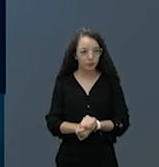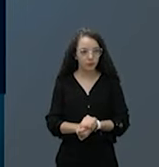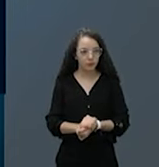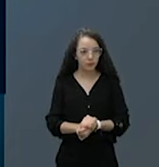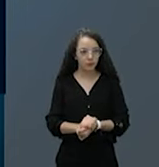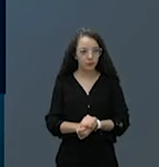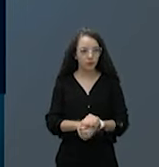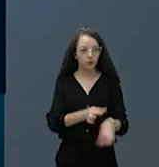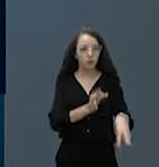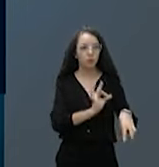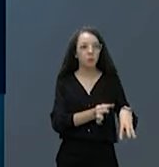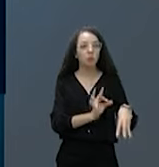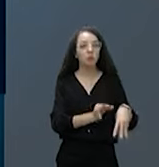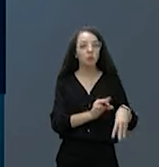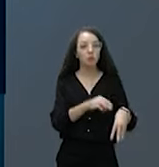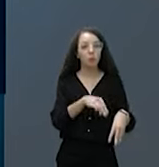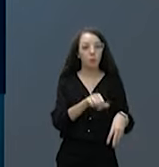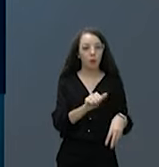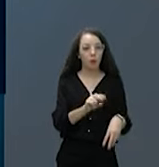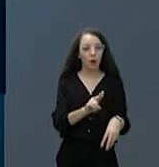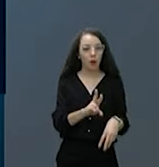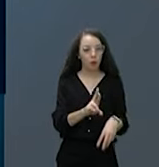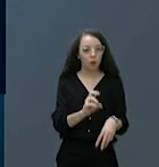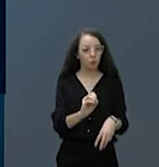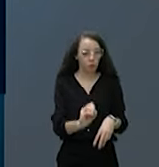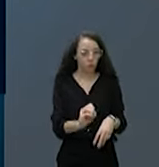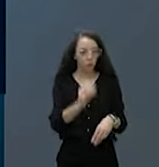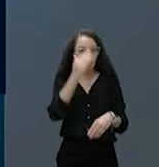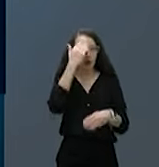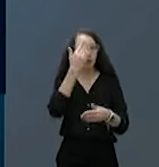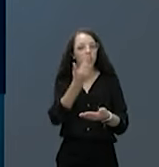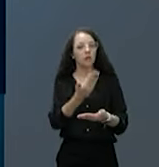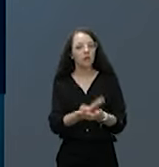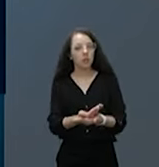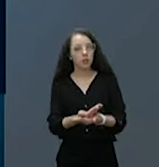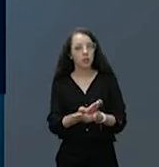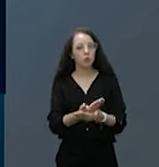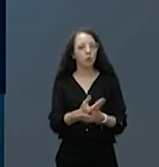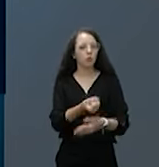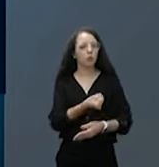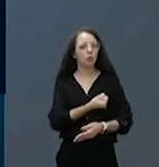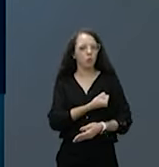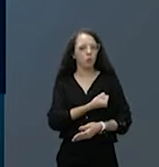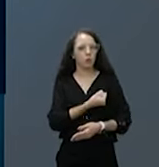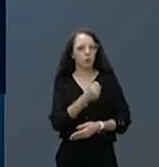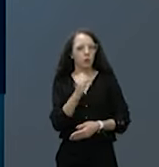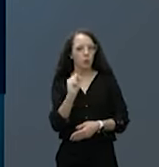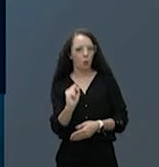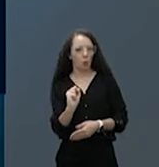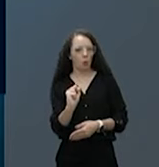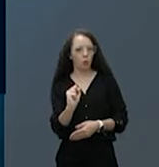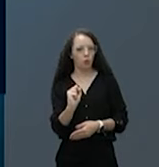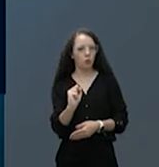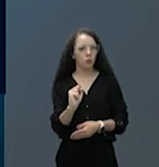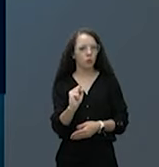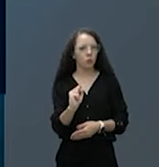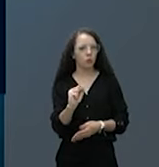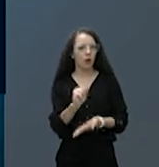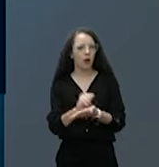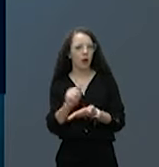Ministro Mauro, acredito que o número 8, que é um agravo interno no ERESP, que